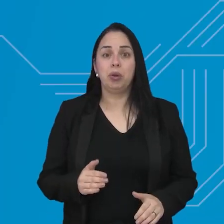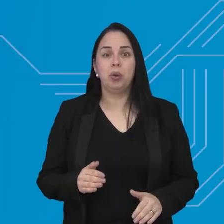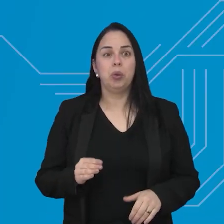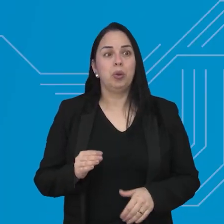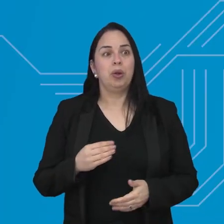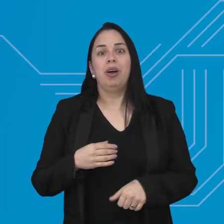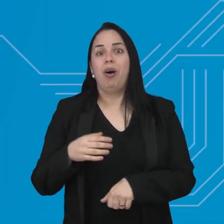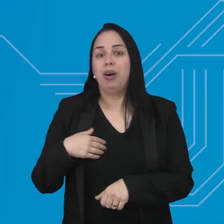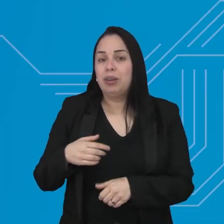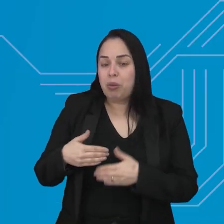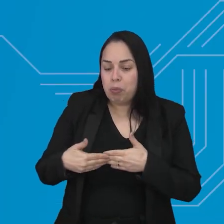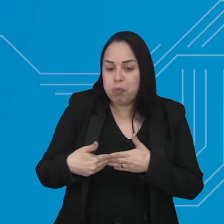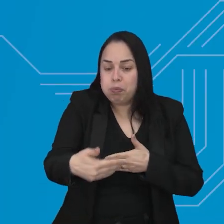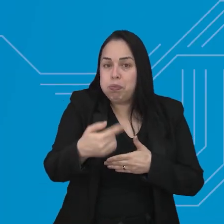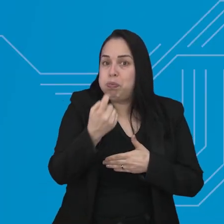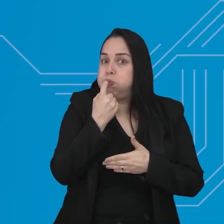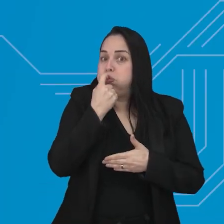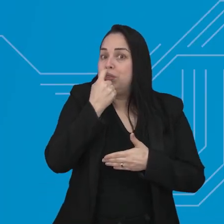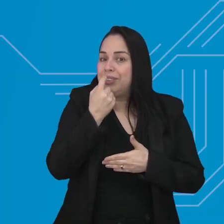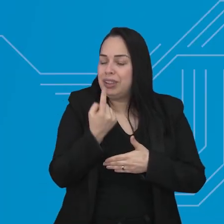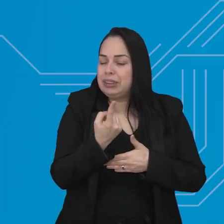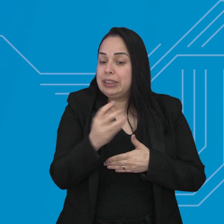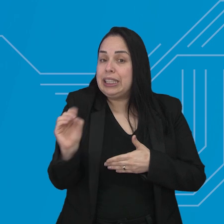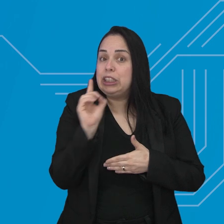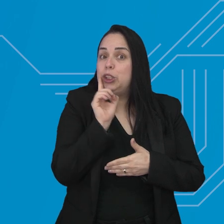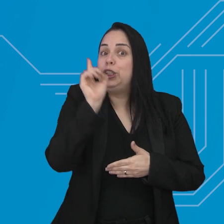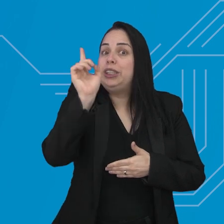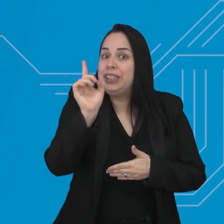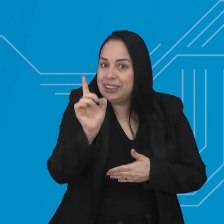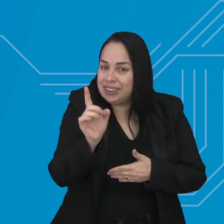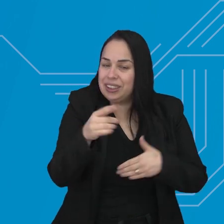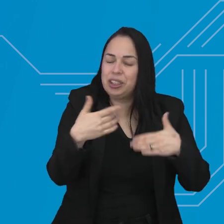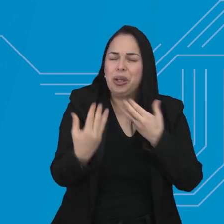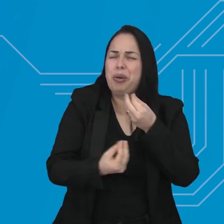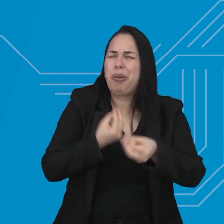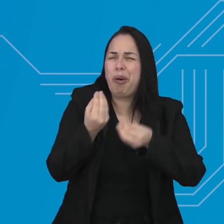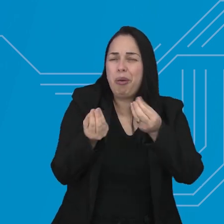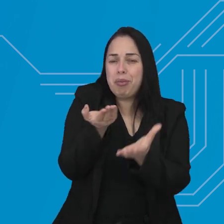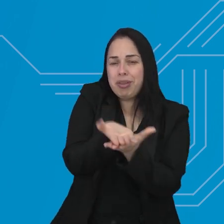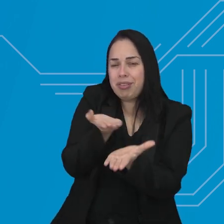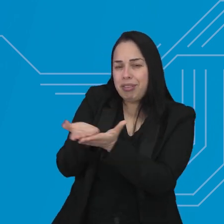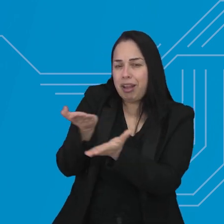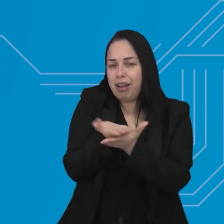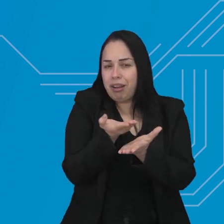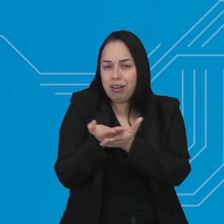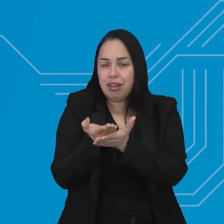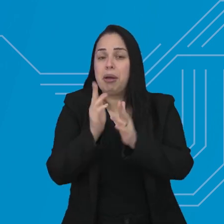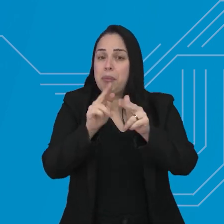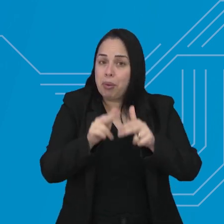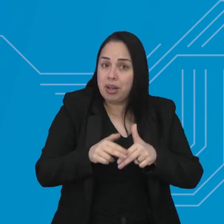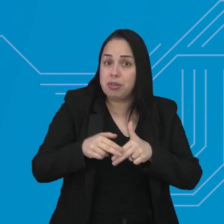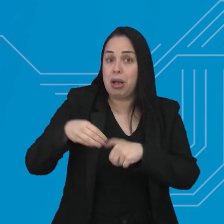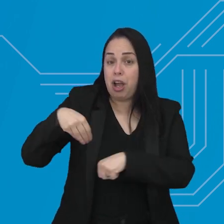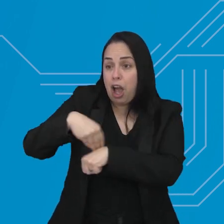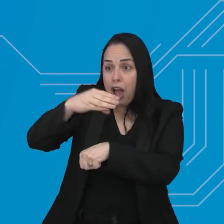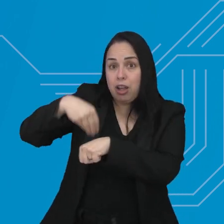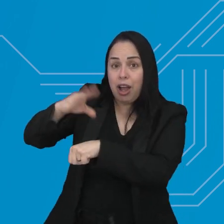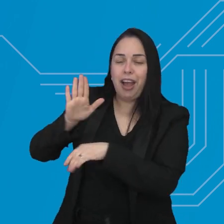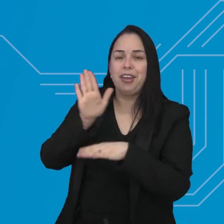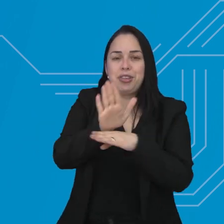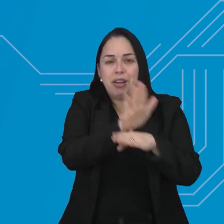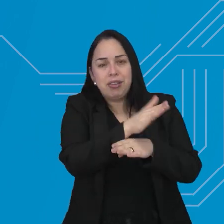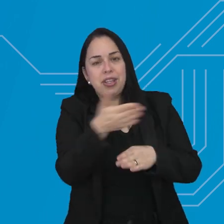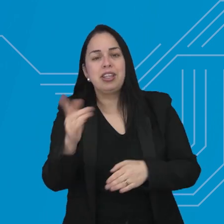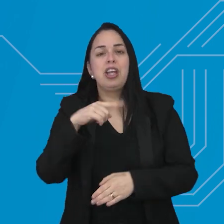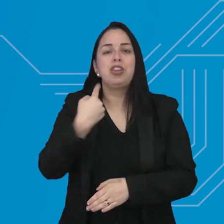E está faltando pouco para o Enem deste ano, menos de 100 dias nessa reta final. Qual a melhor maneira de se preparar para ajudar os futuros